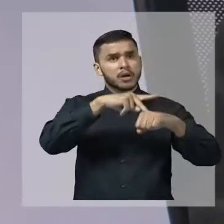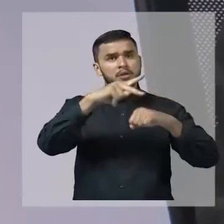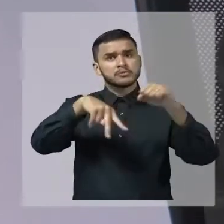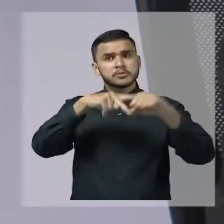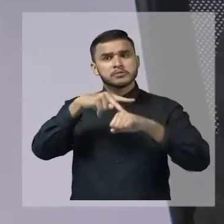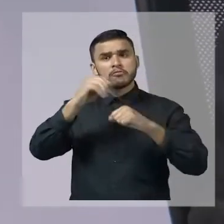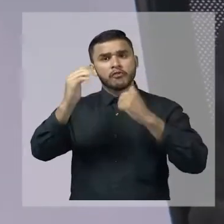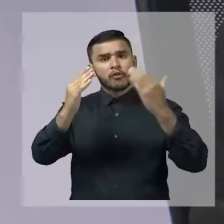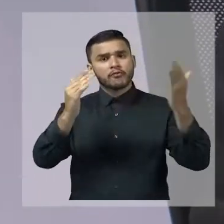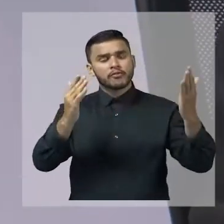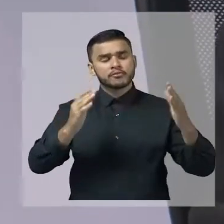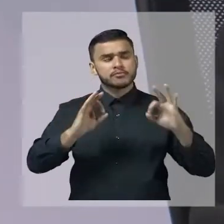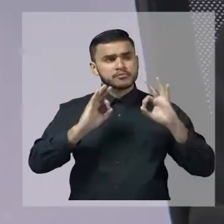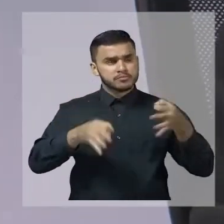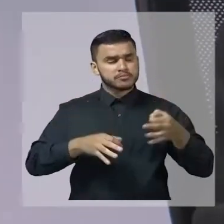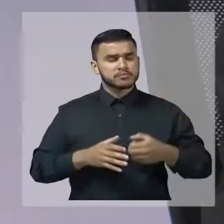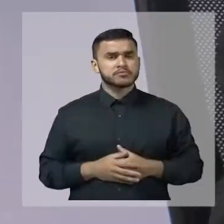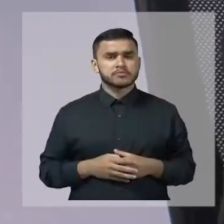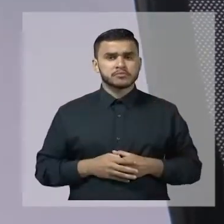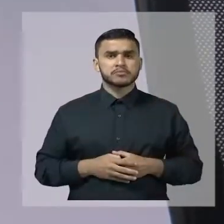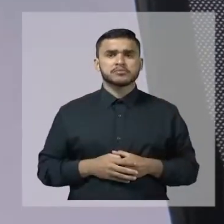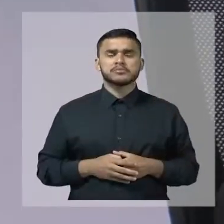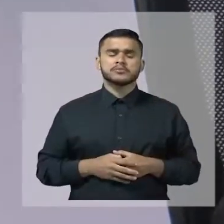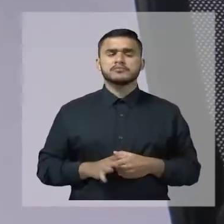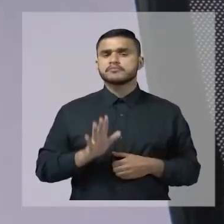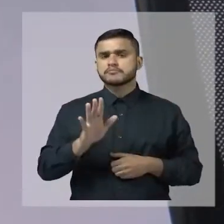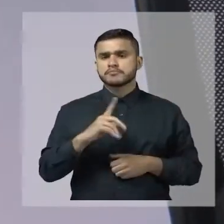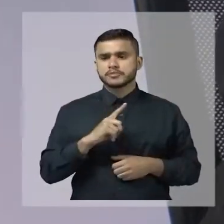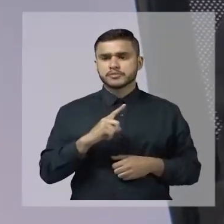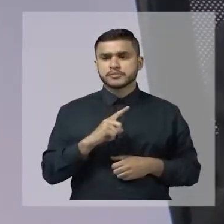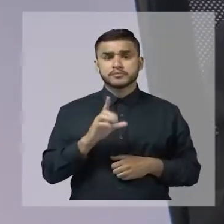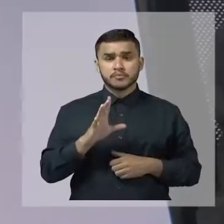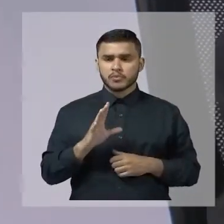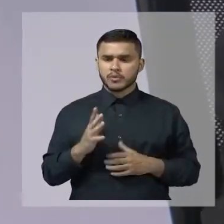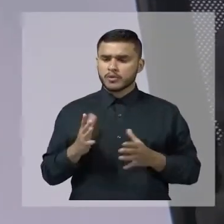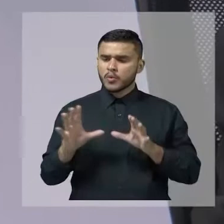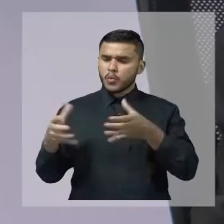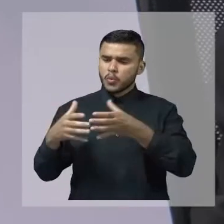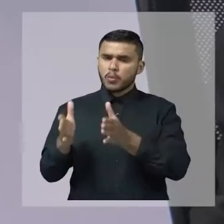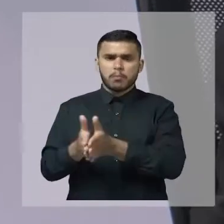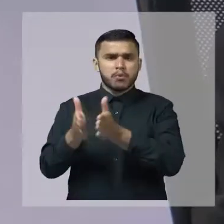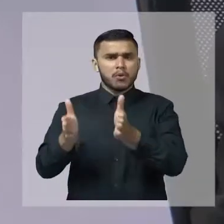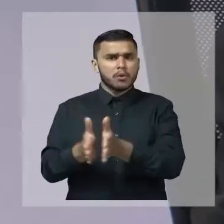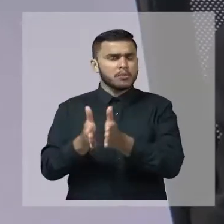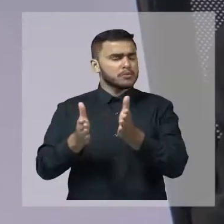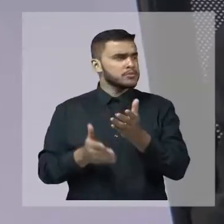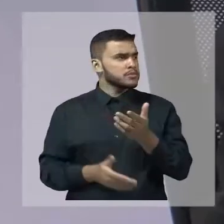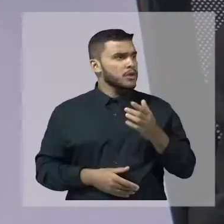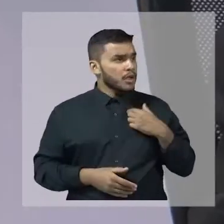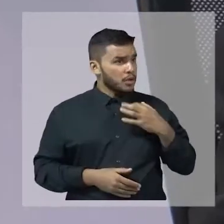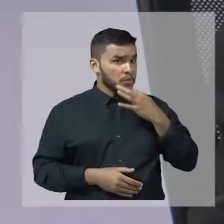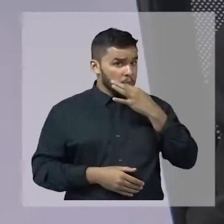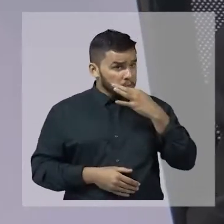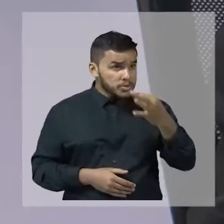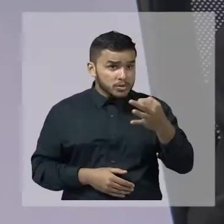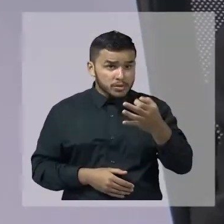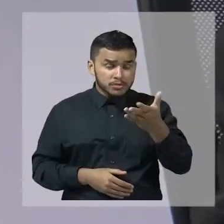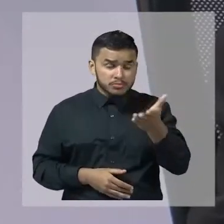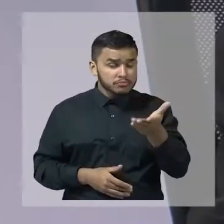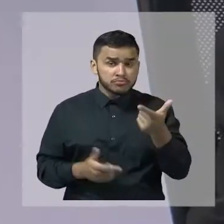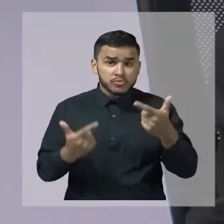Brasil aqui, mesmo entre a classe mais favorecidas, não existe